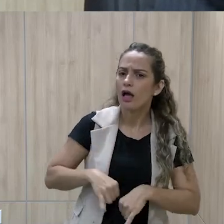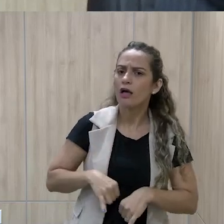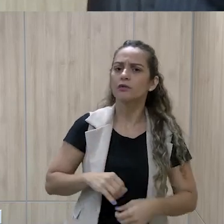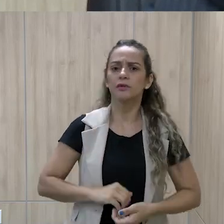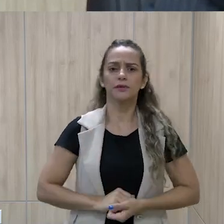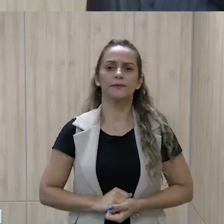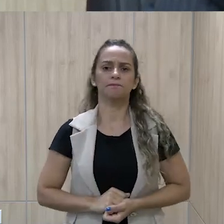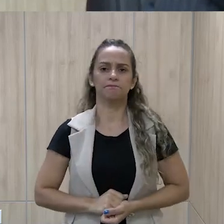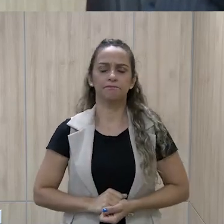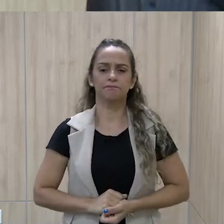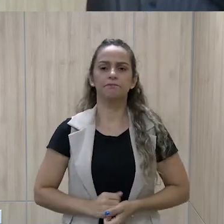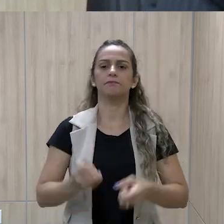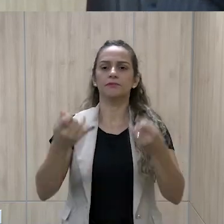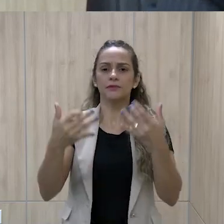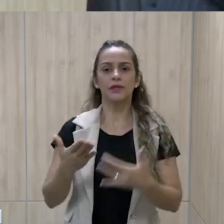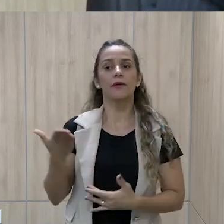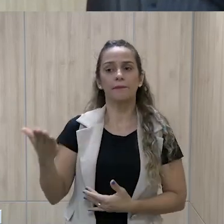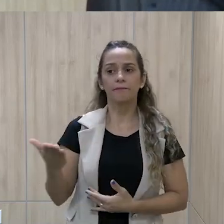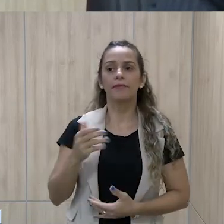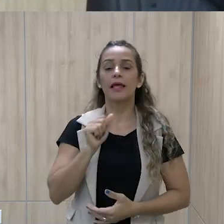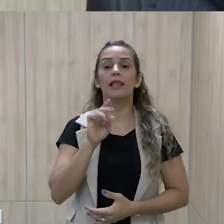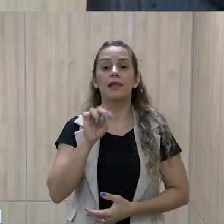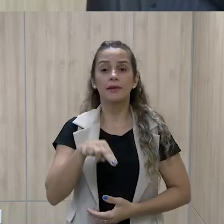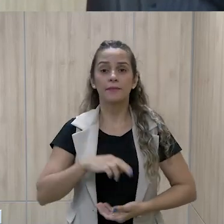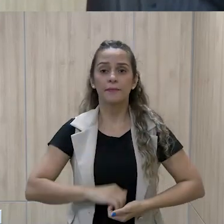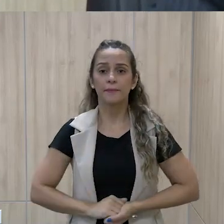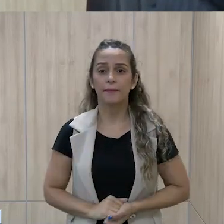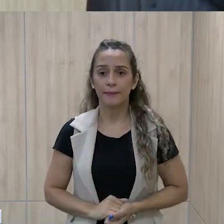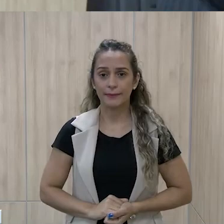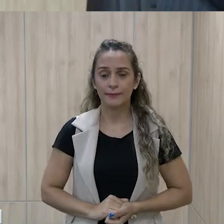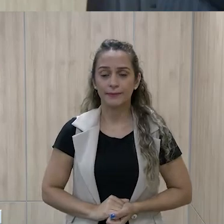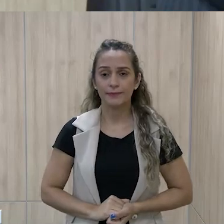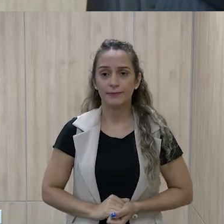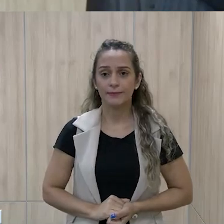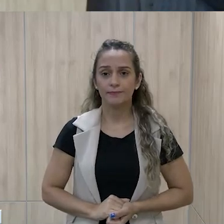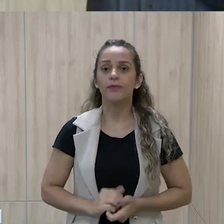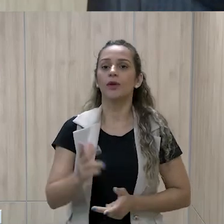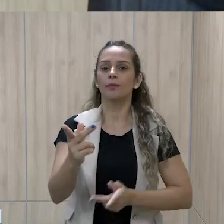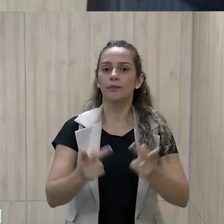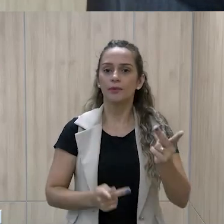aposentados e pensionistas para relatar Deputado Alan Queiroz